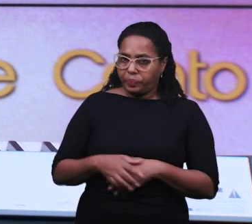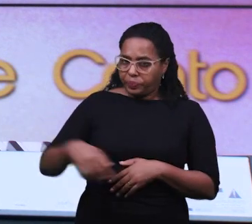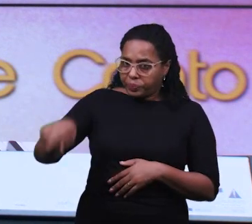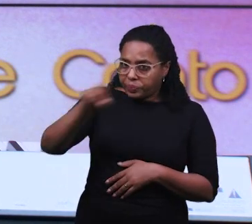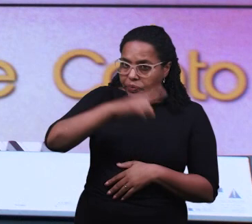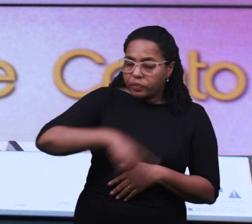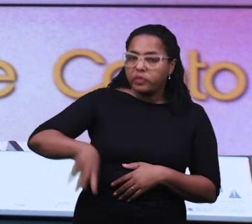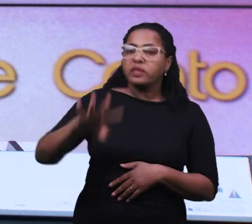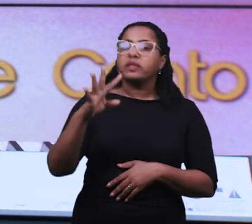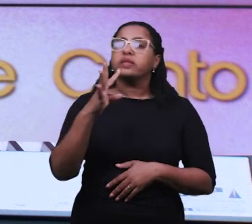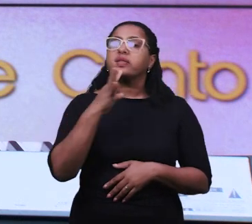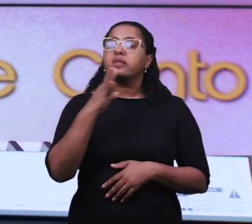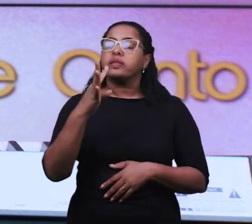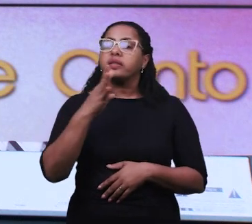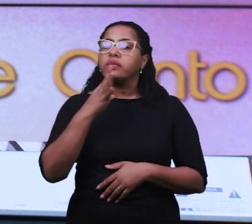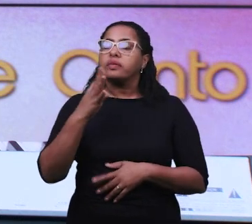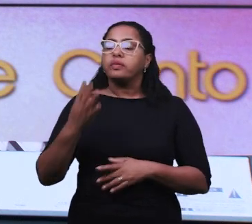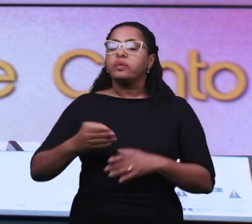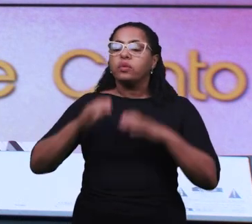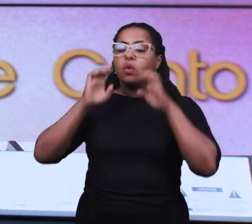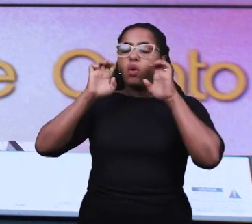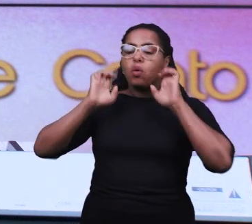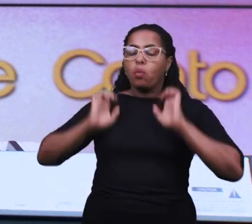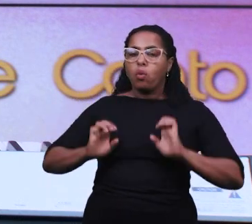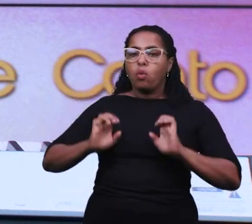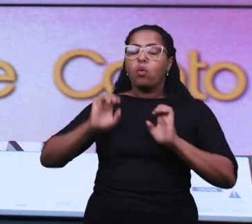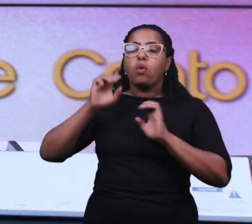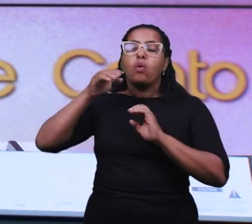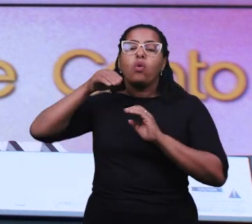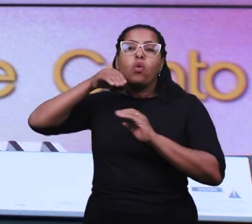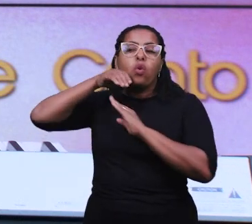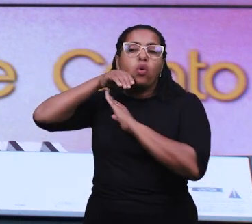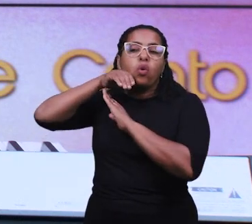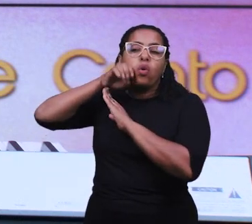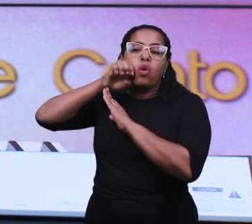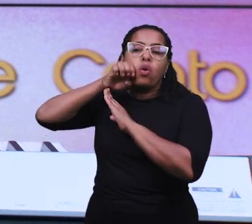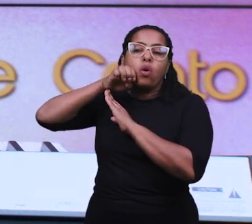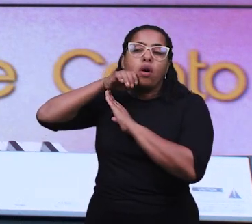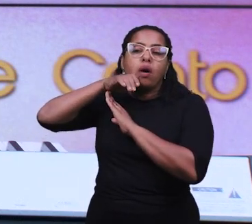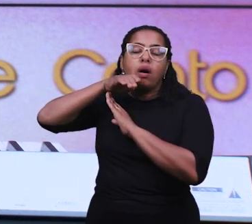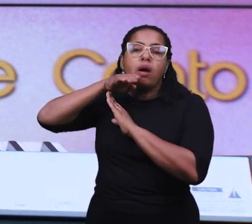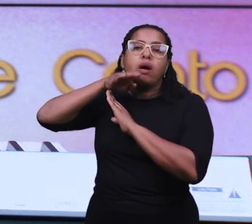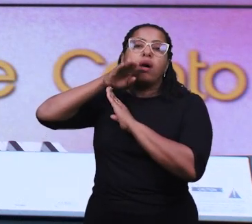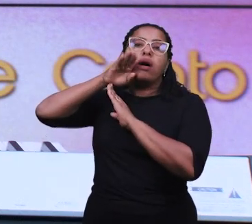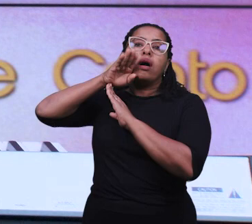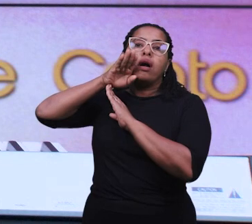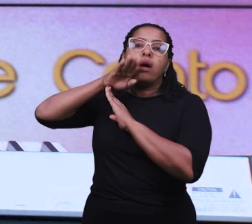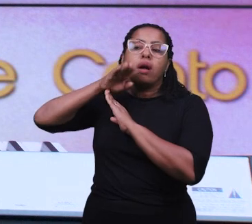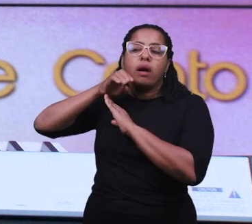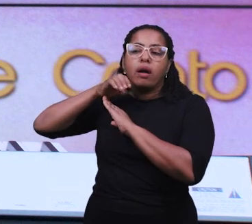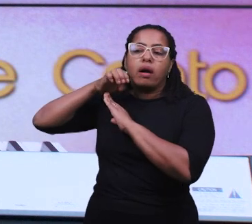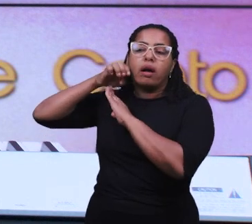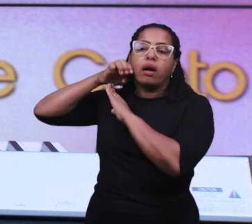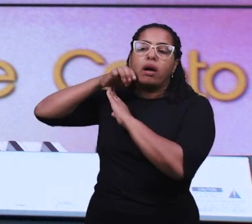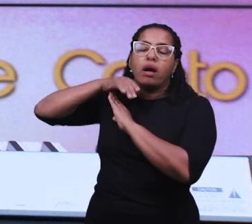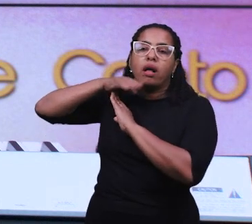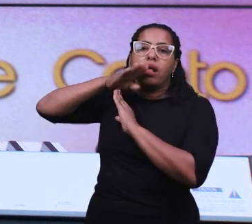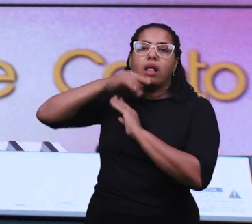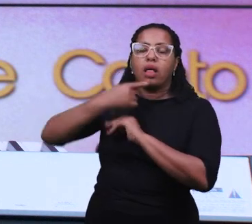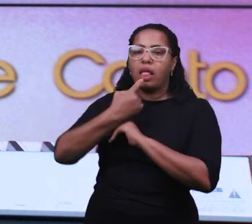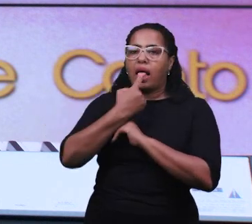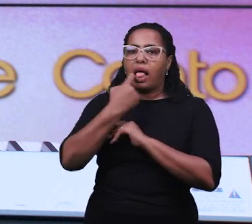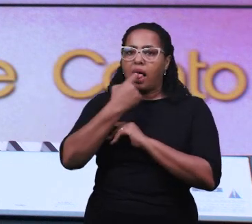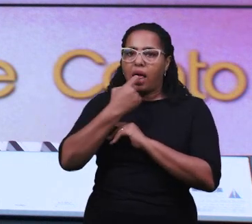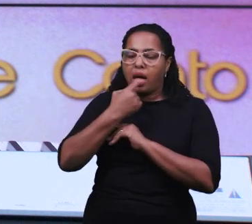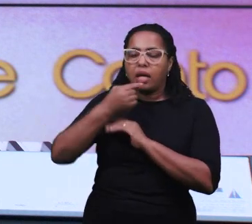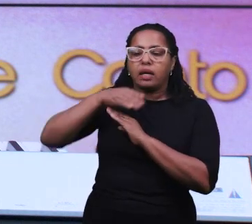que os irmãos conheçam a posição, ou seja, a postura muscular de cada uma dessas vogais abertas em